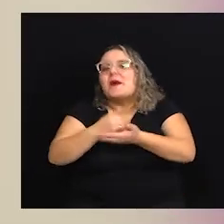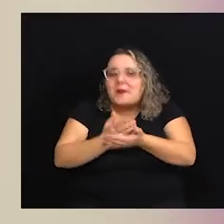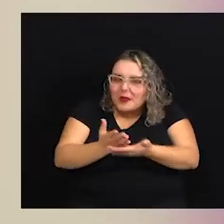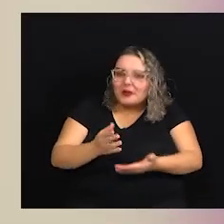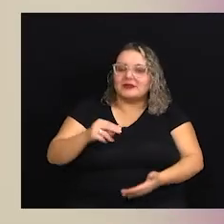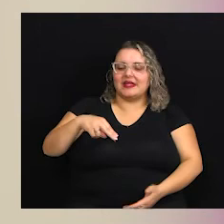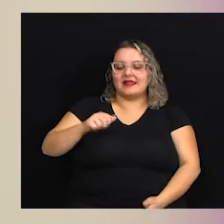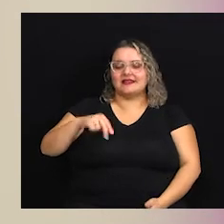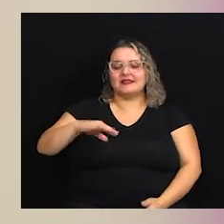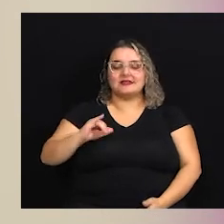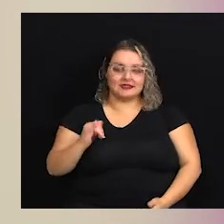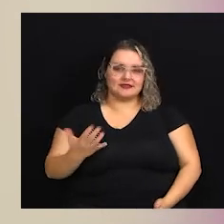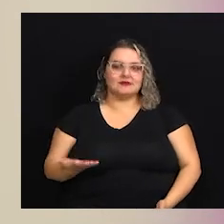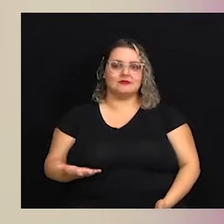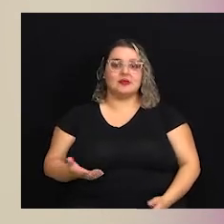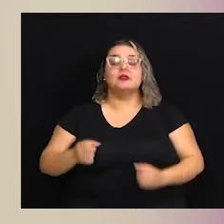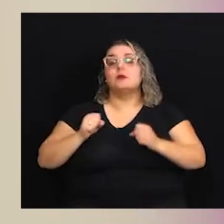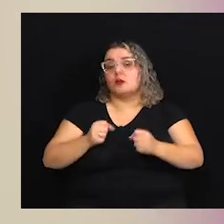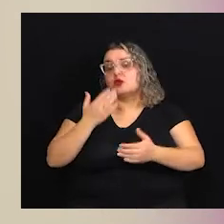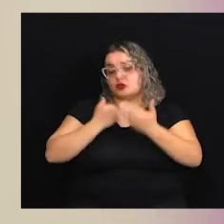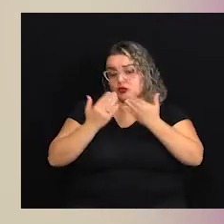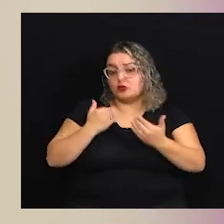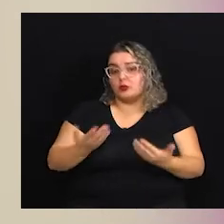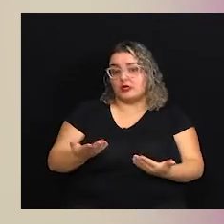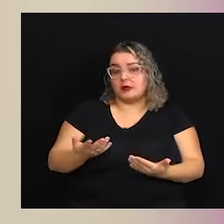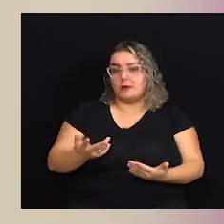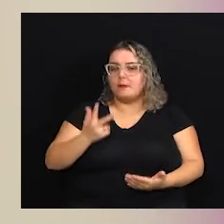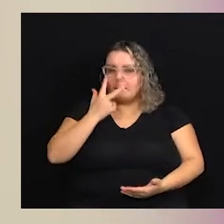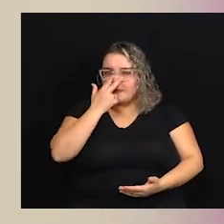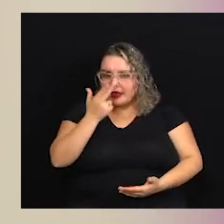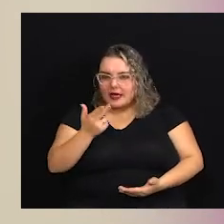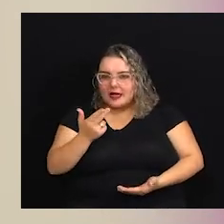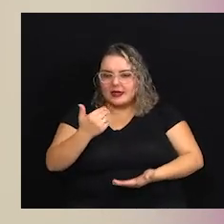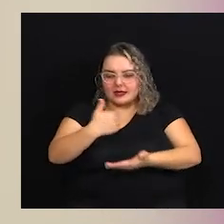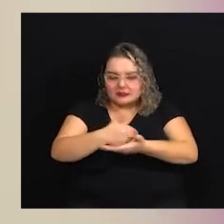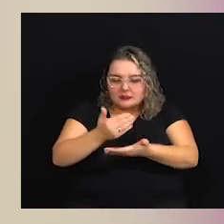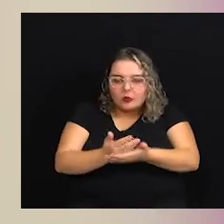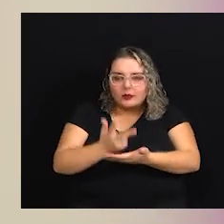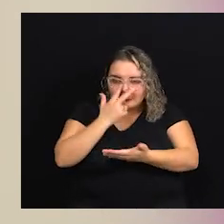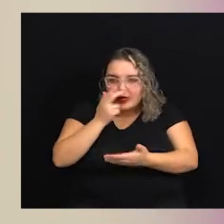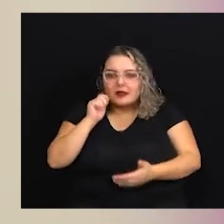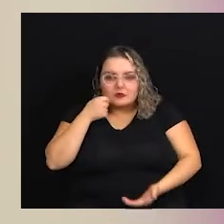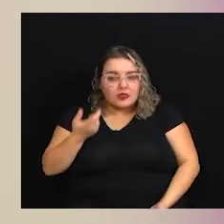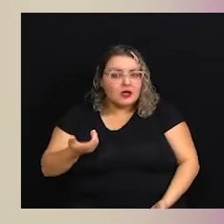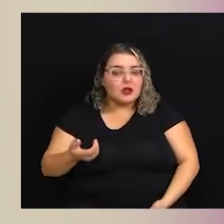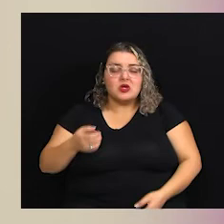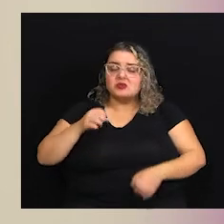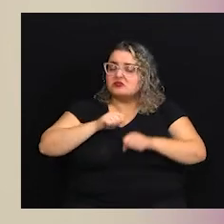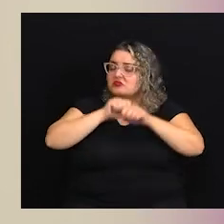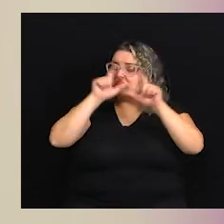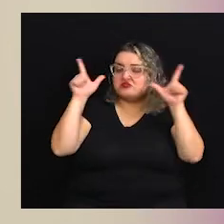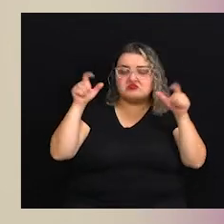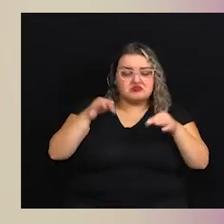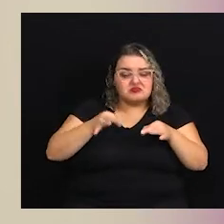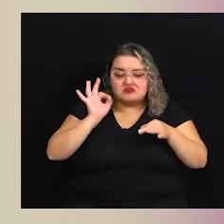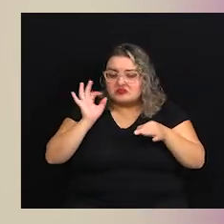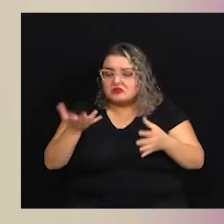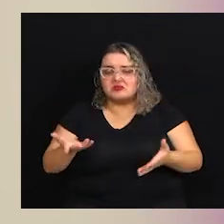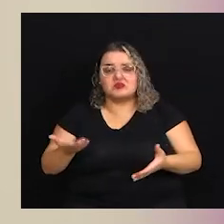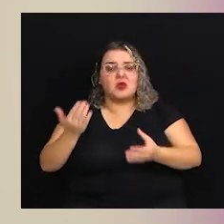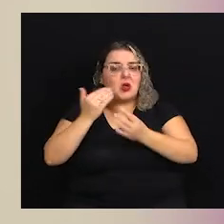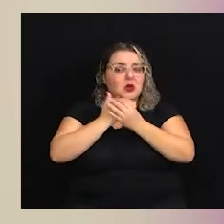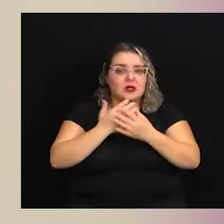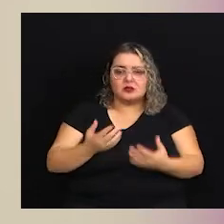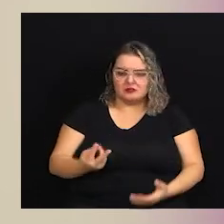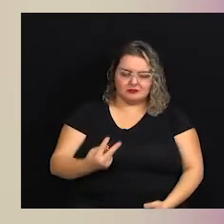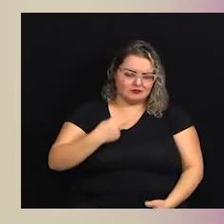Nancy fez. Então, você pode comer um pão bolo desse, ou seja, tem cara de bolo e de pão, no lanche, no café da manhã. Você não